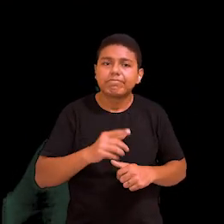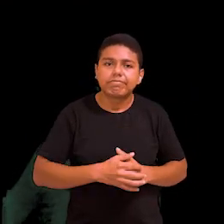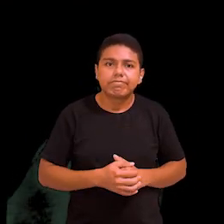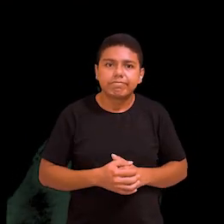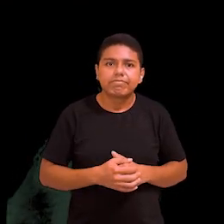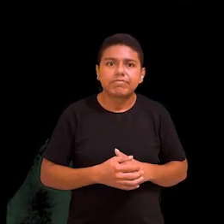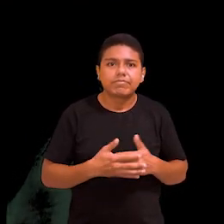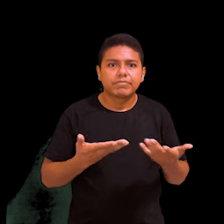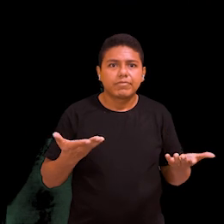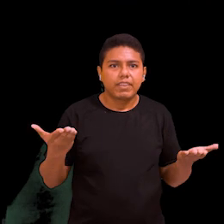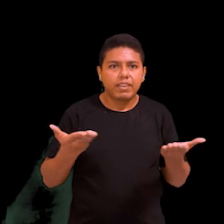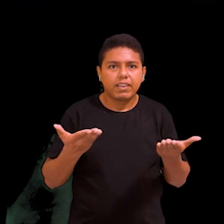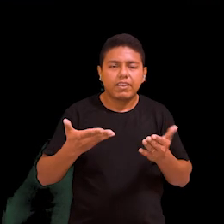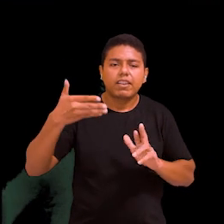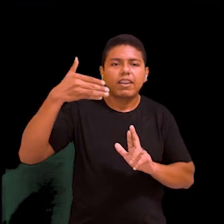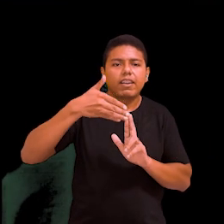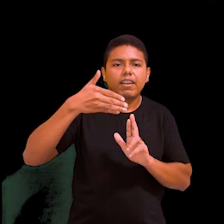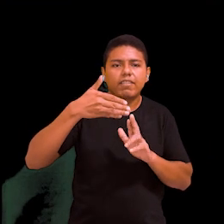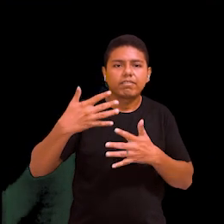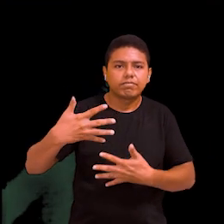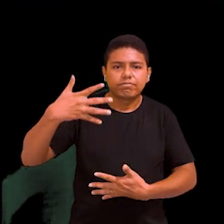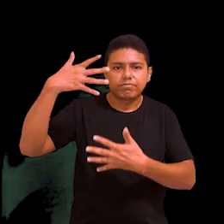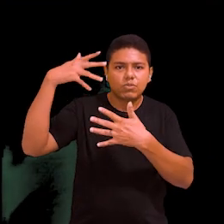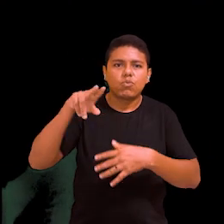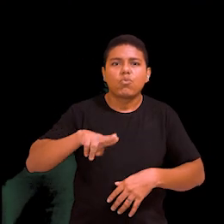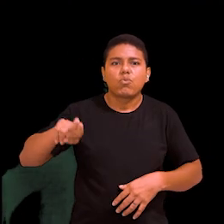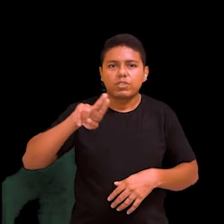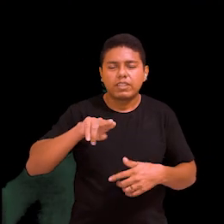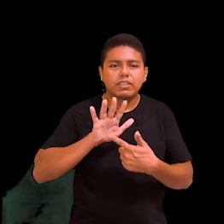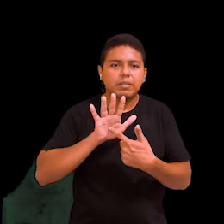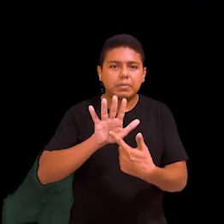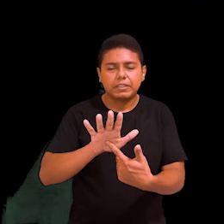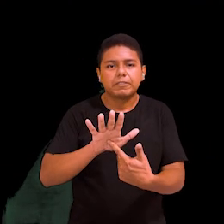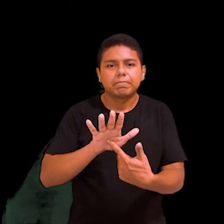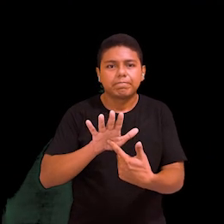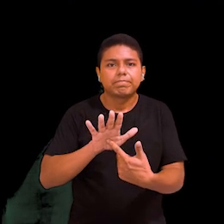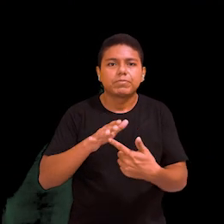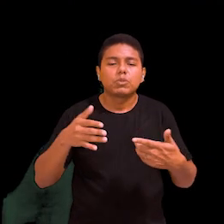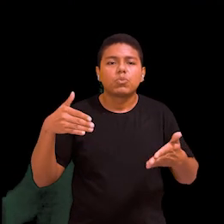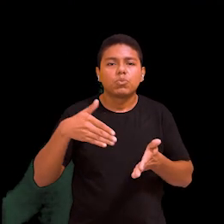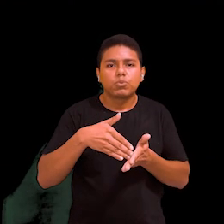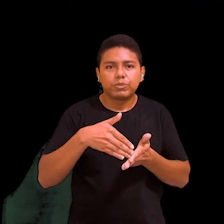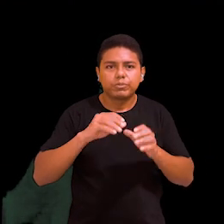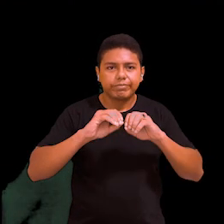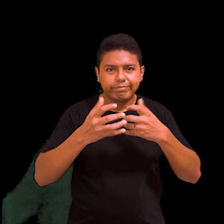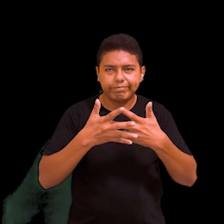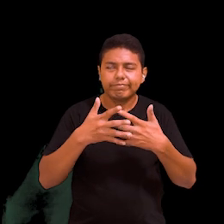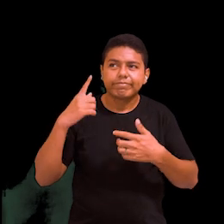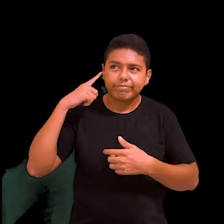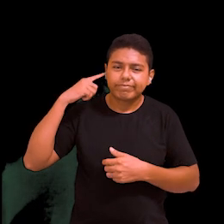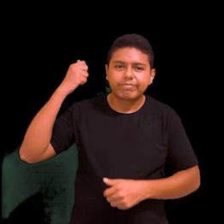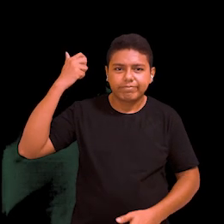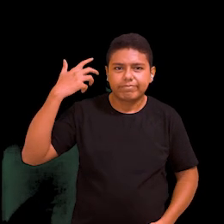que se apresenta nesse momento. Aqui eu trago um slide com as referências utilizadas nessa